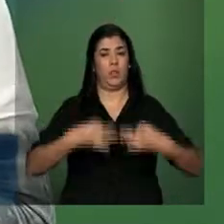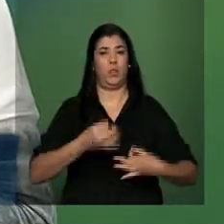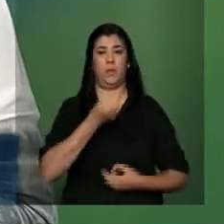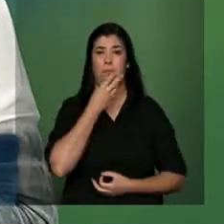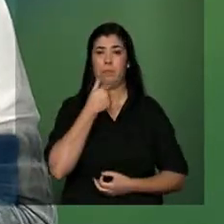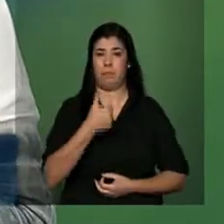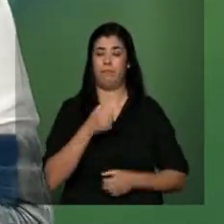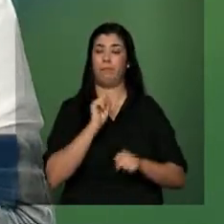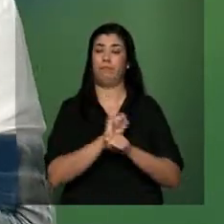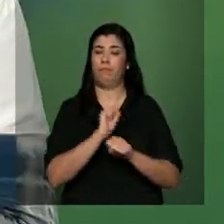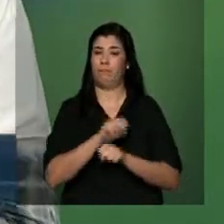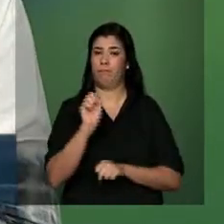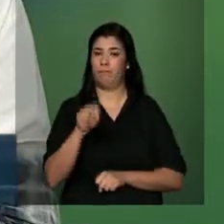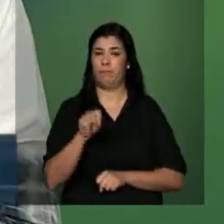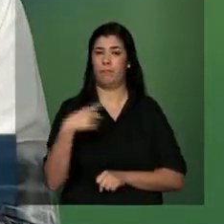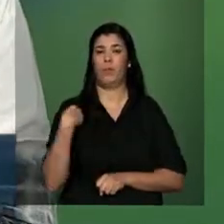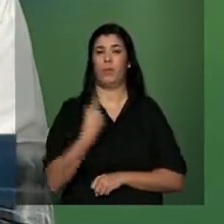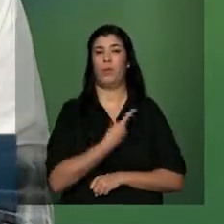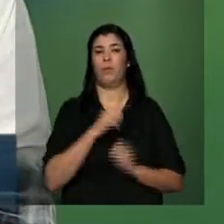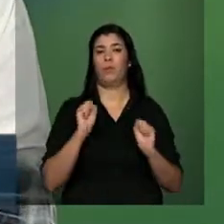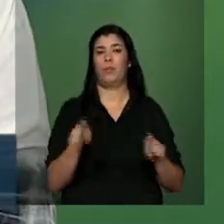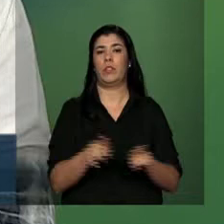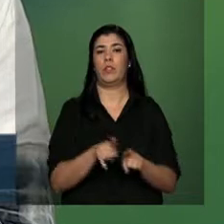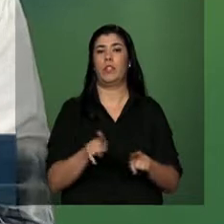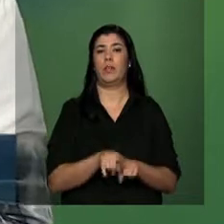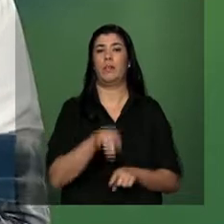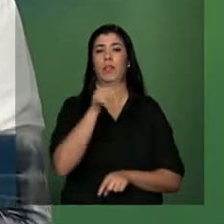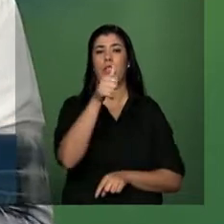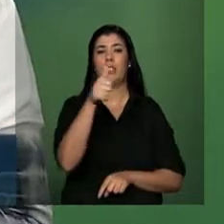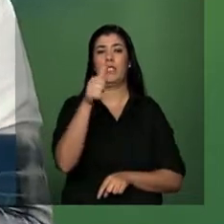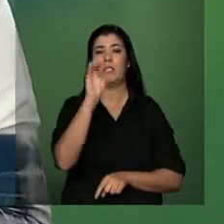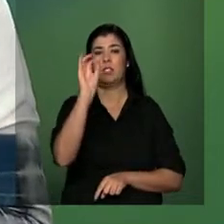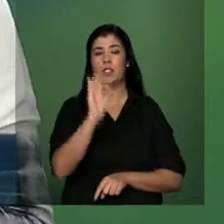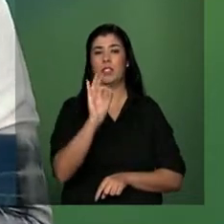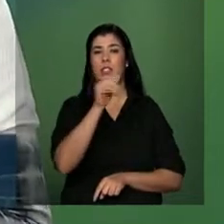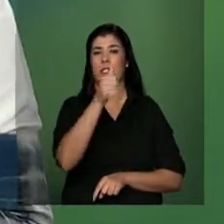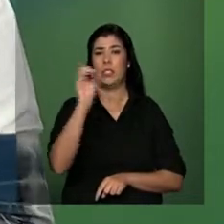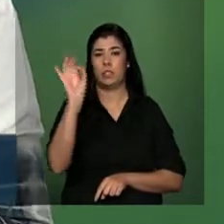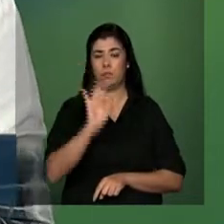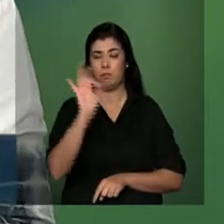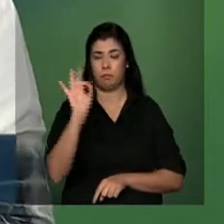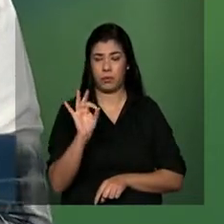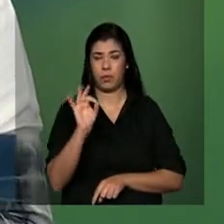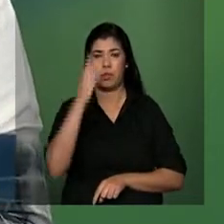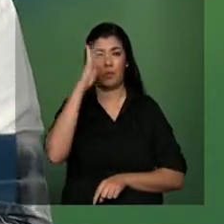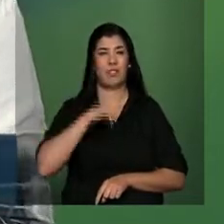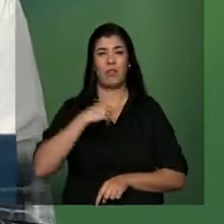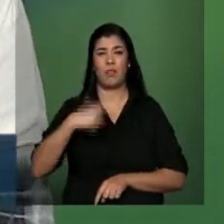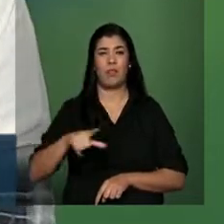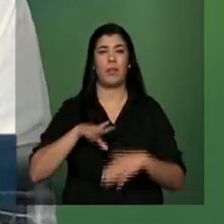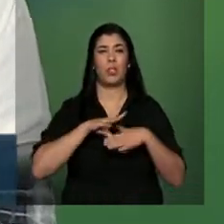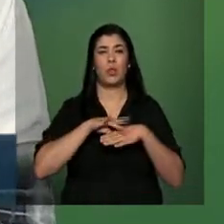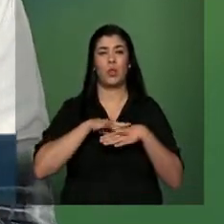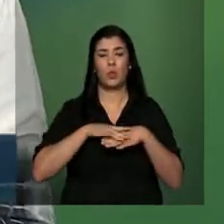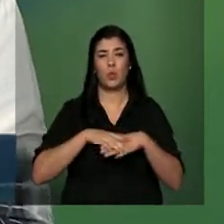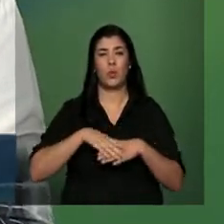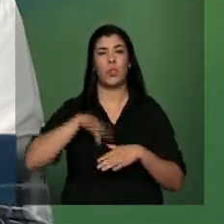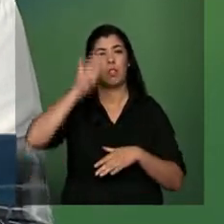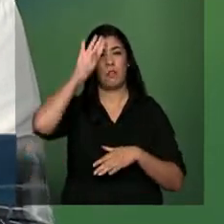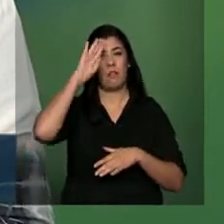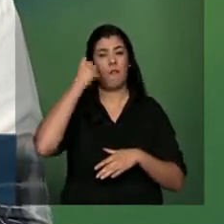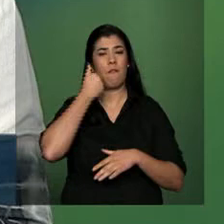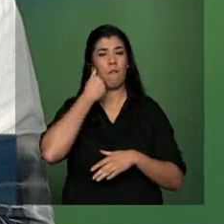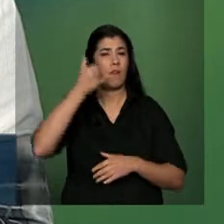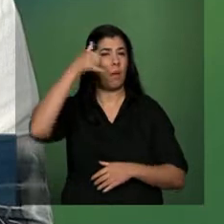e eu espero que sim, que nós possamos ter 100% do Brasil livre da febre aftosa com vacinação. Depois, nós assinamos